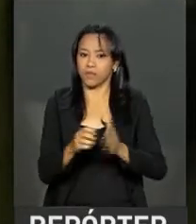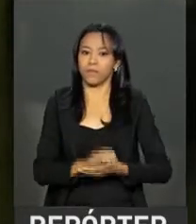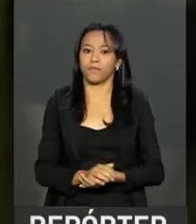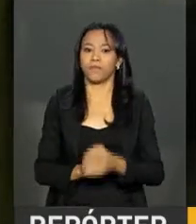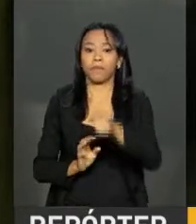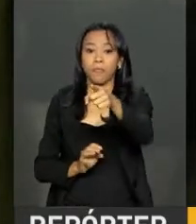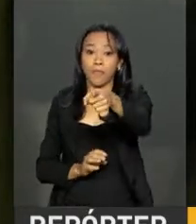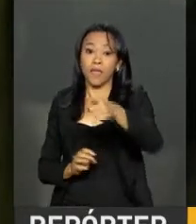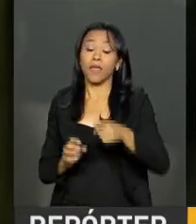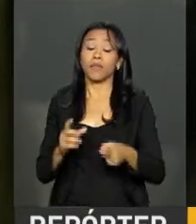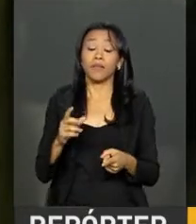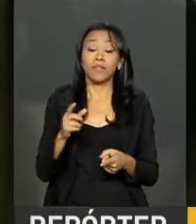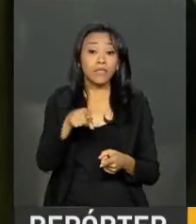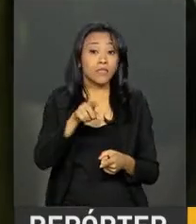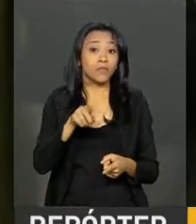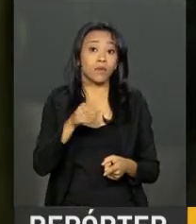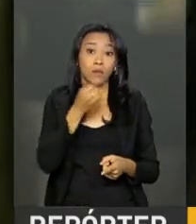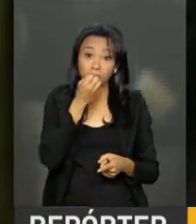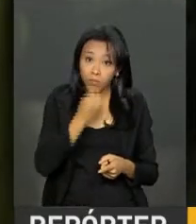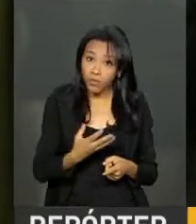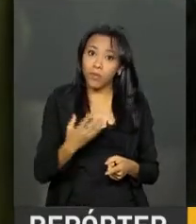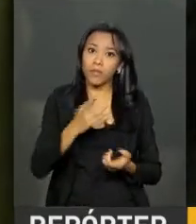uma diversidade, digo.